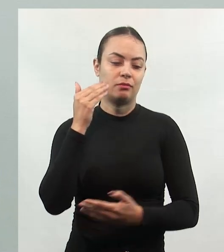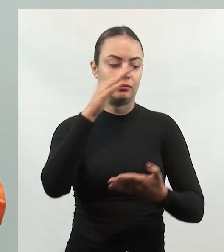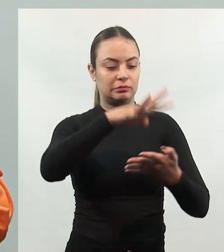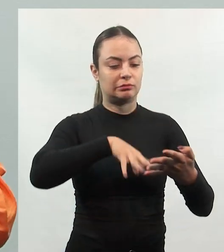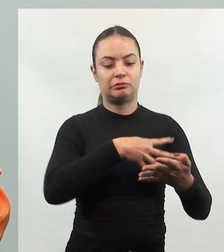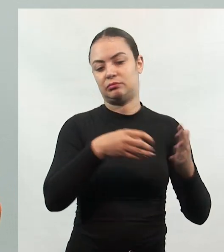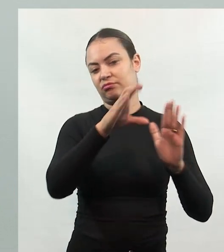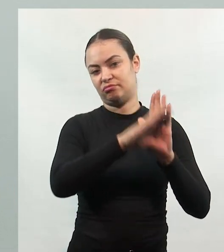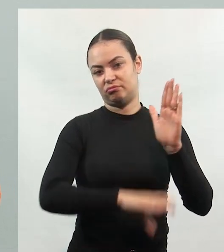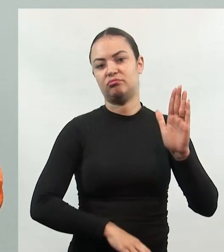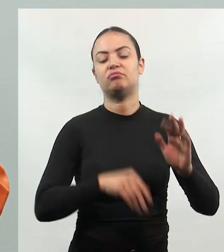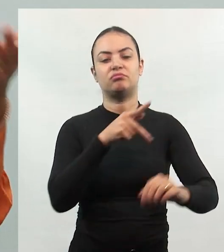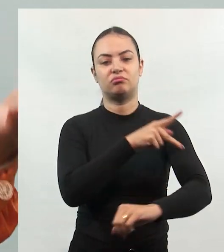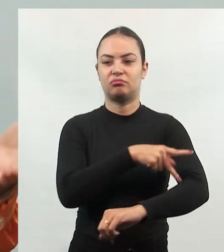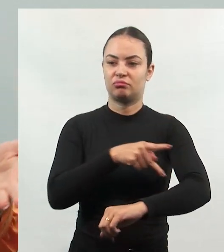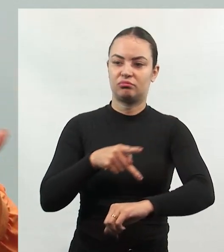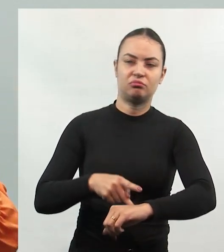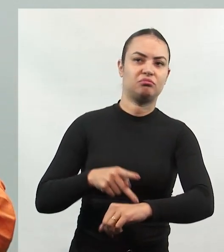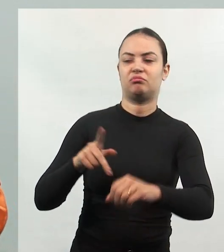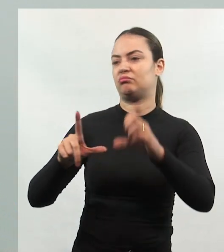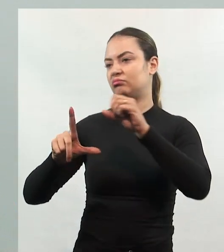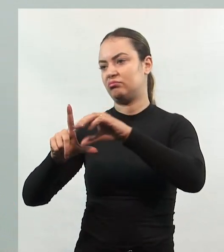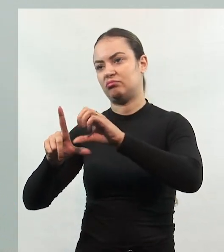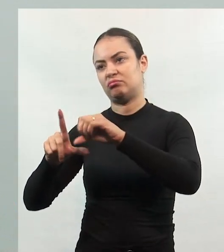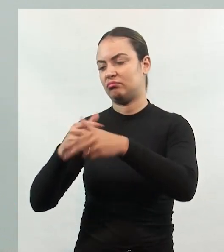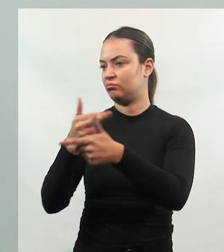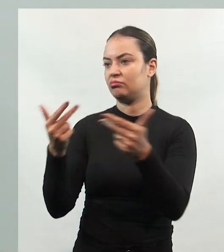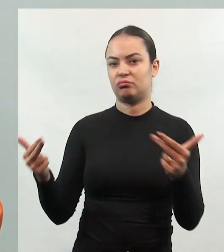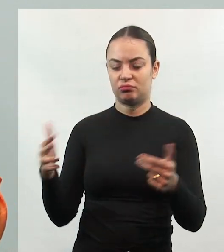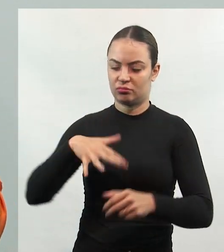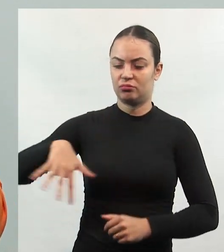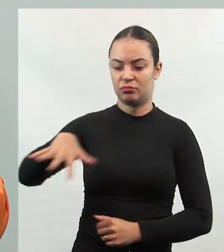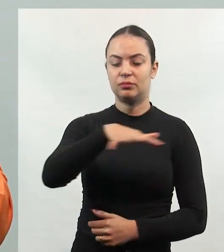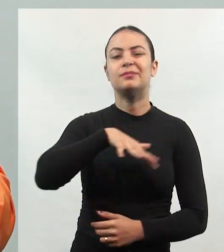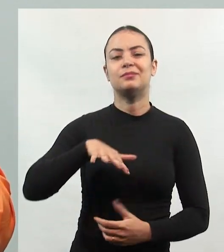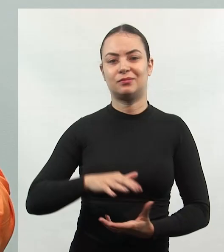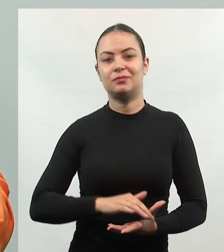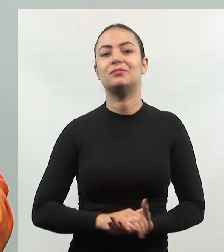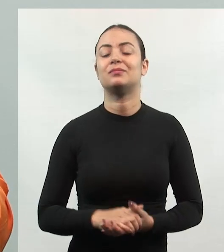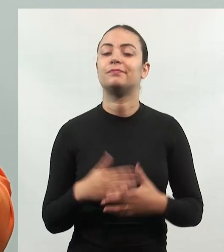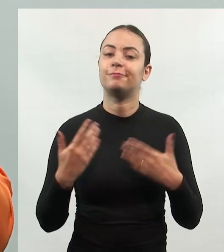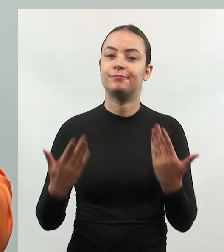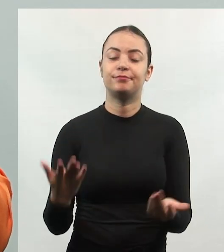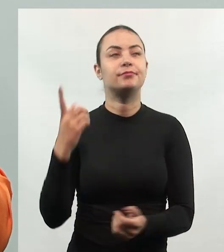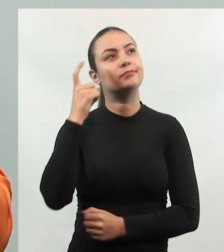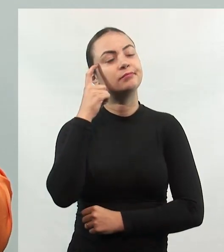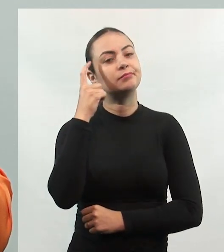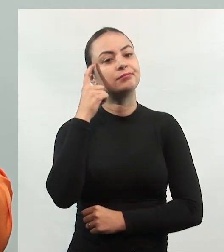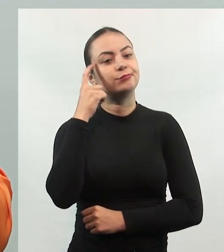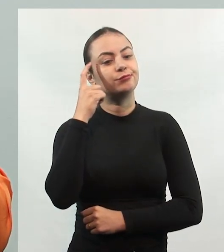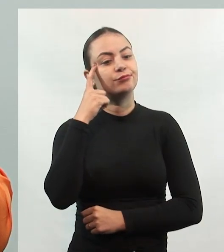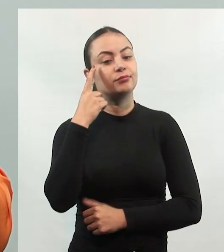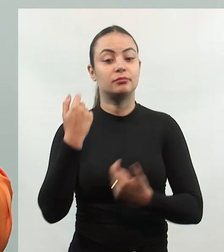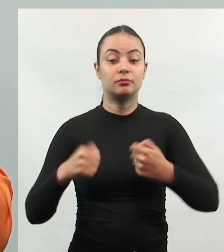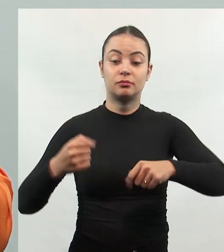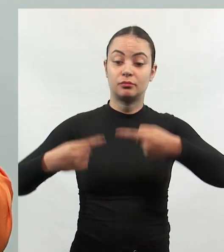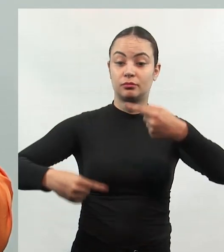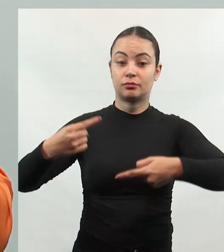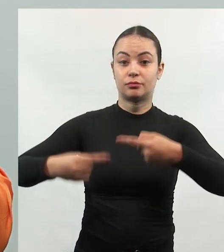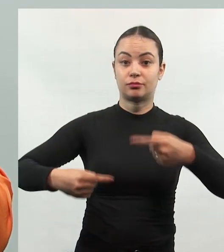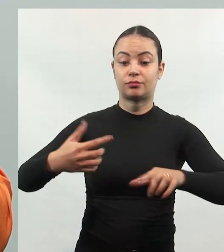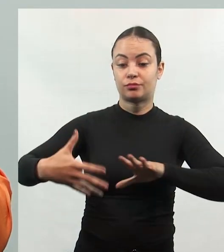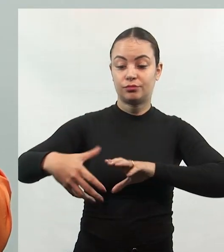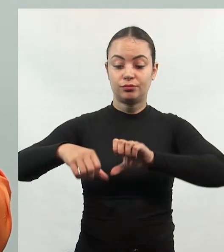a alfabetização, os componentes de língua portuguesa, de matemática, para lidar com a educação especial, com